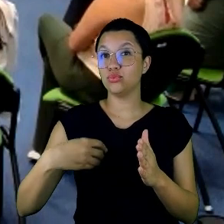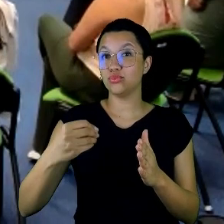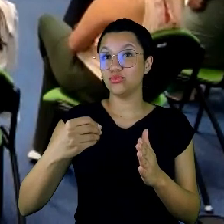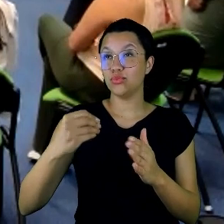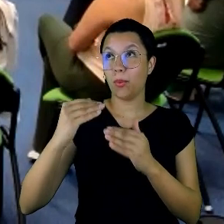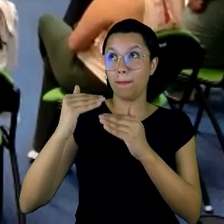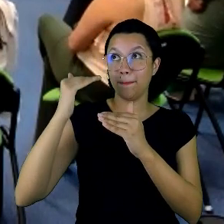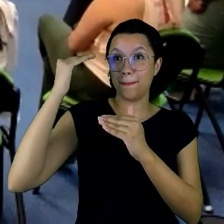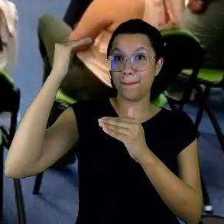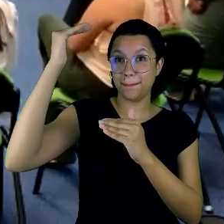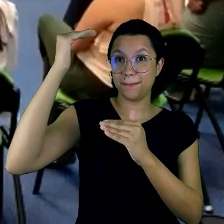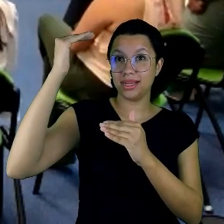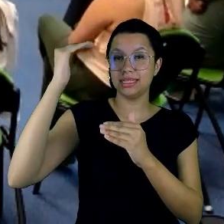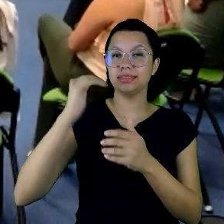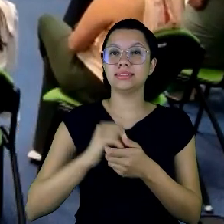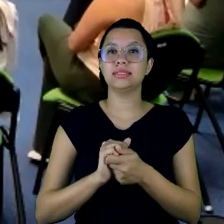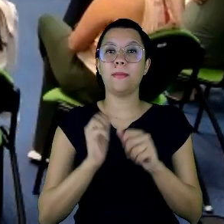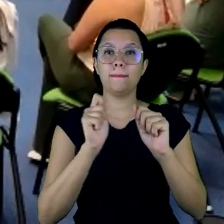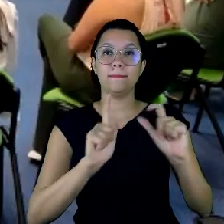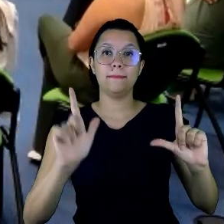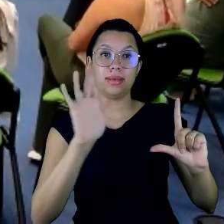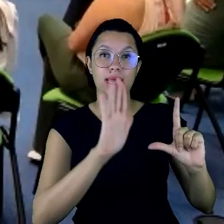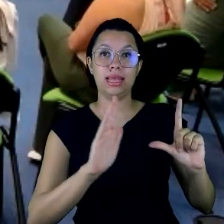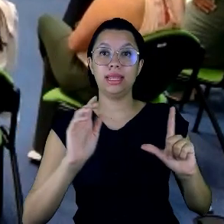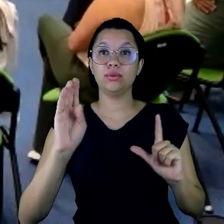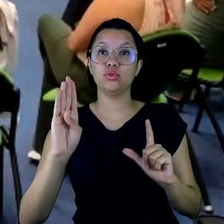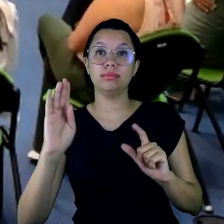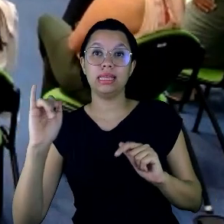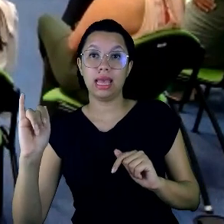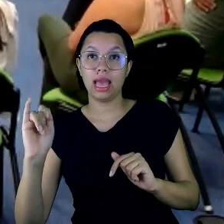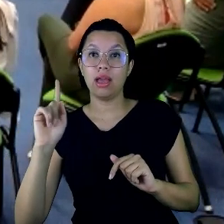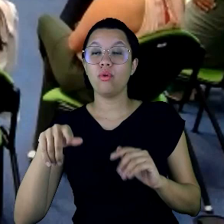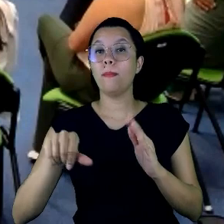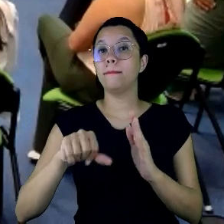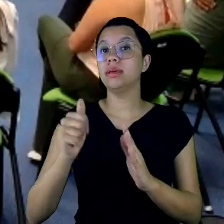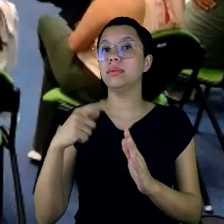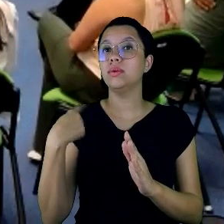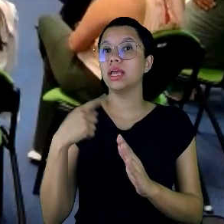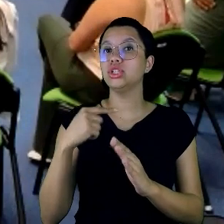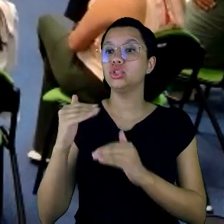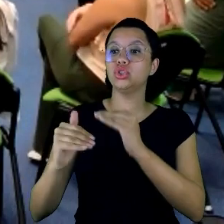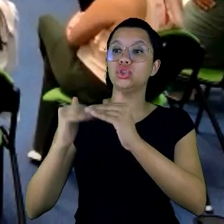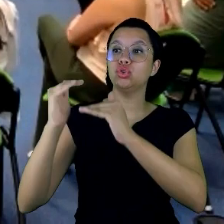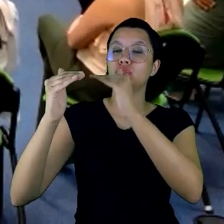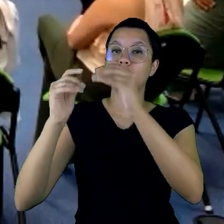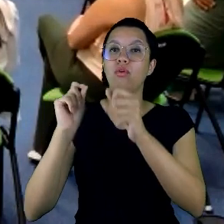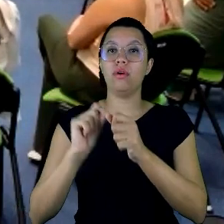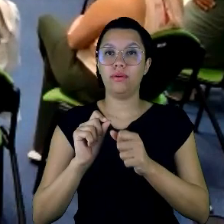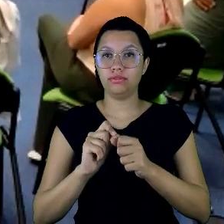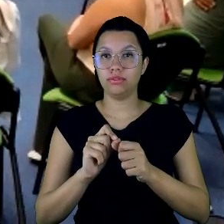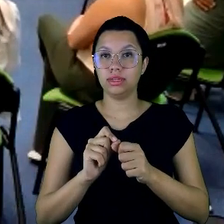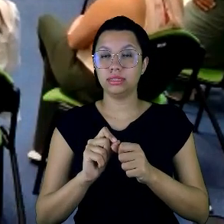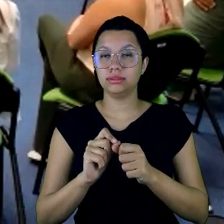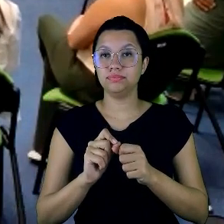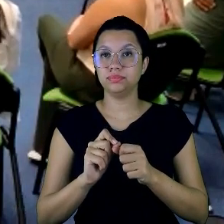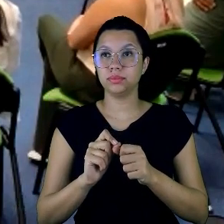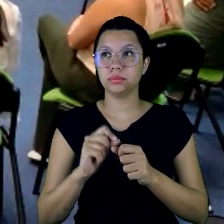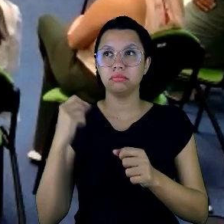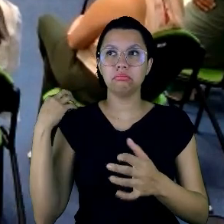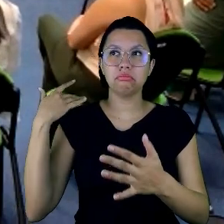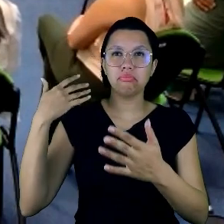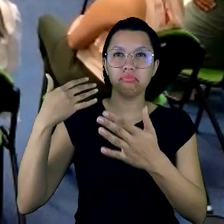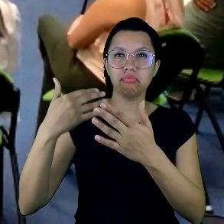filho mais velho de painéis de BI é este do segundo grau. Ele foi o primeiro que a gente desenvolveu e fez, e a